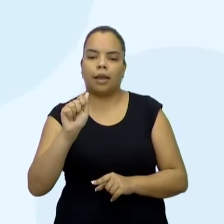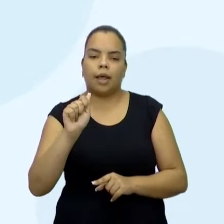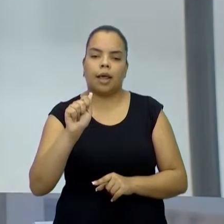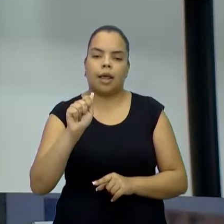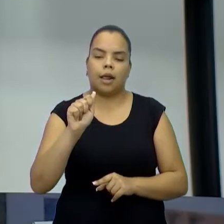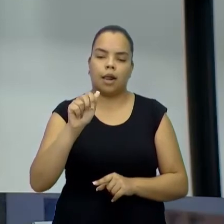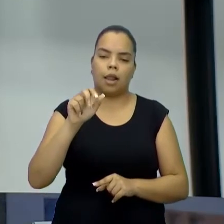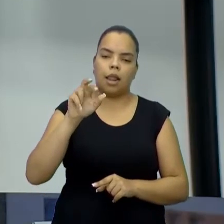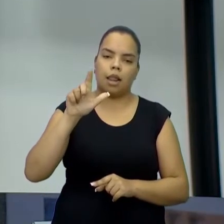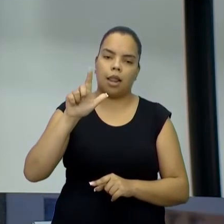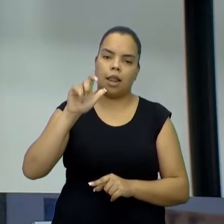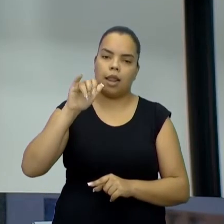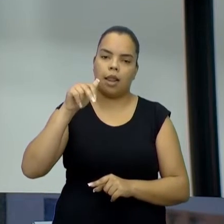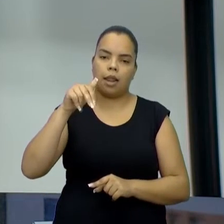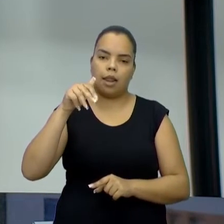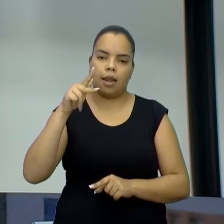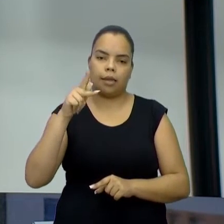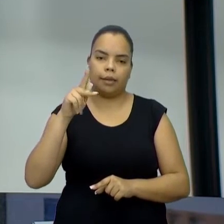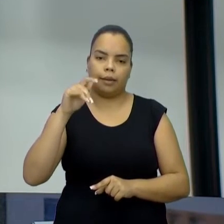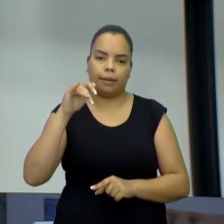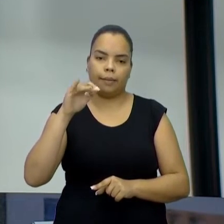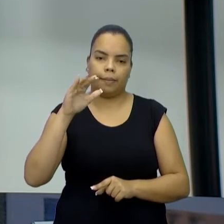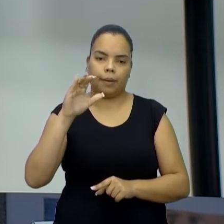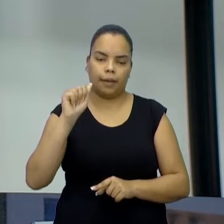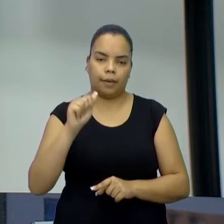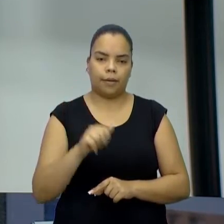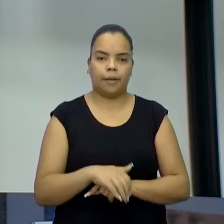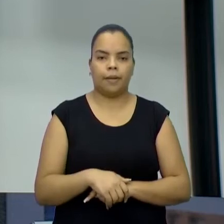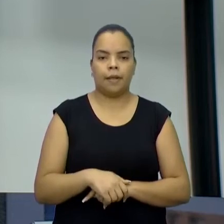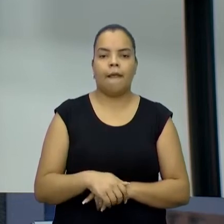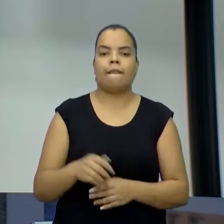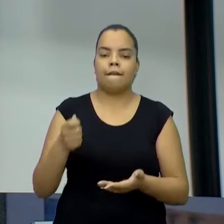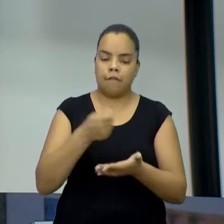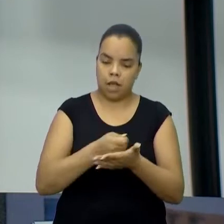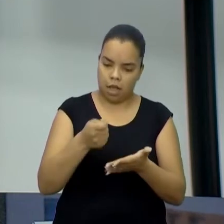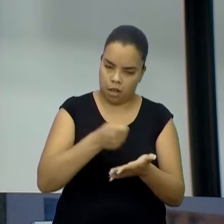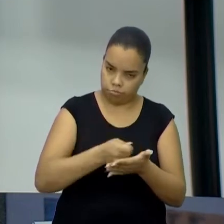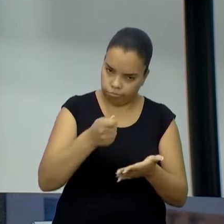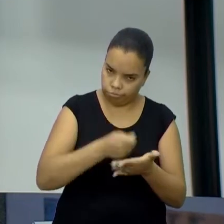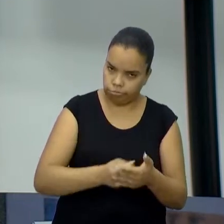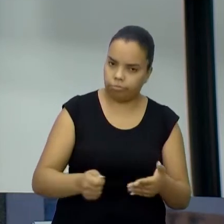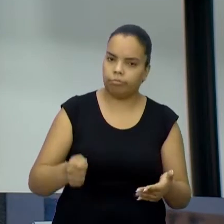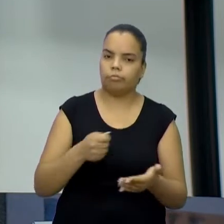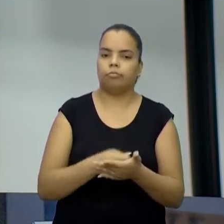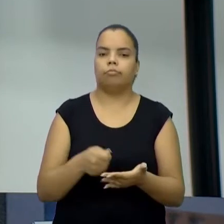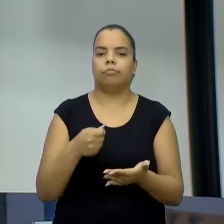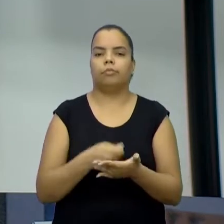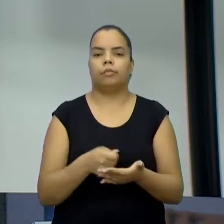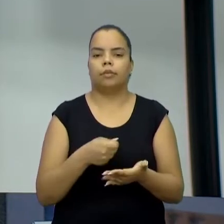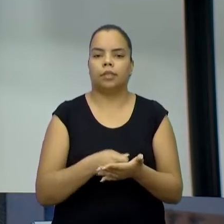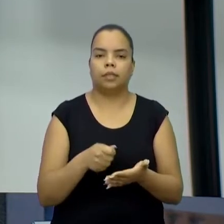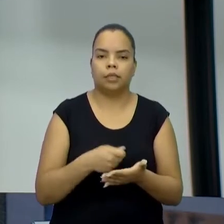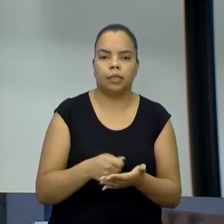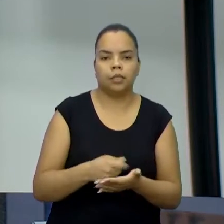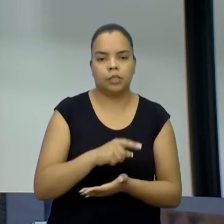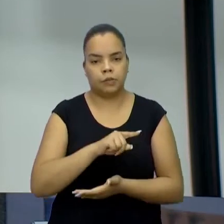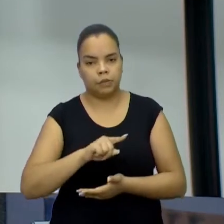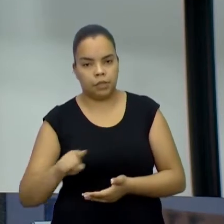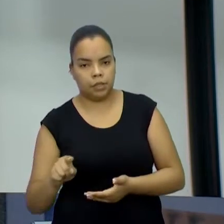espero que vocês tenham vivenciado e façam também sobre essa atividade as anotações de